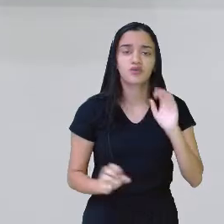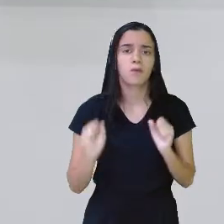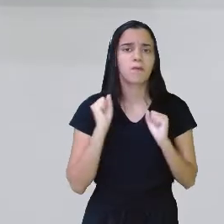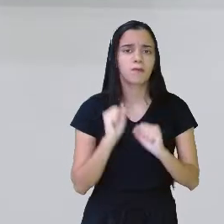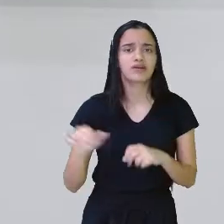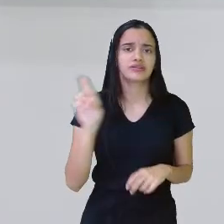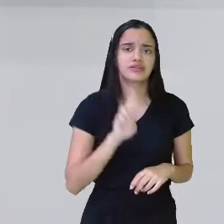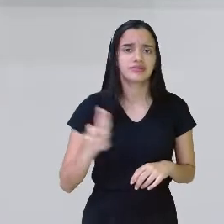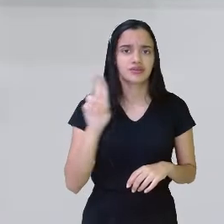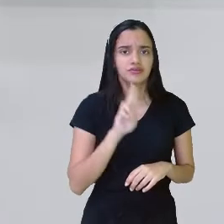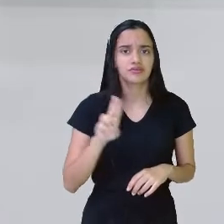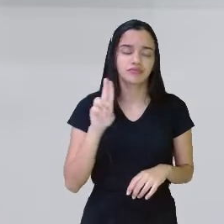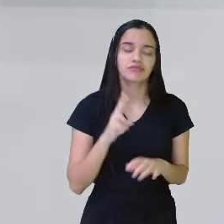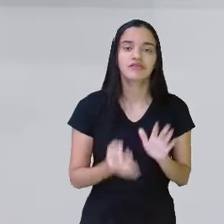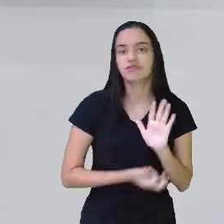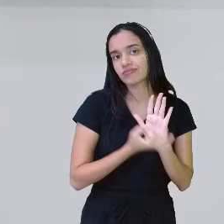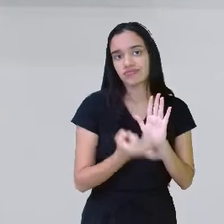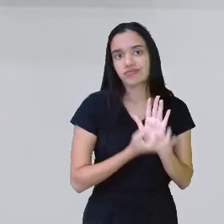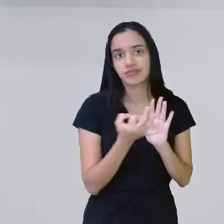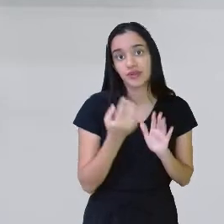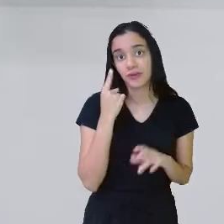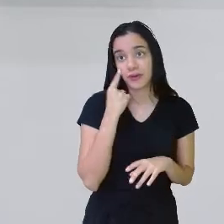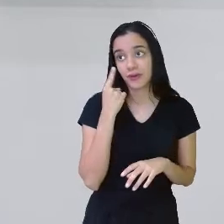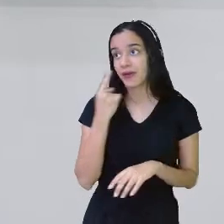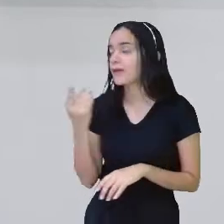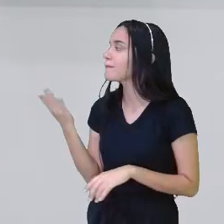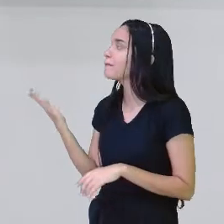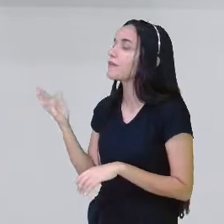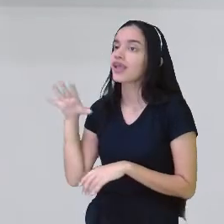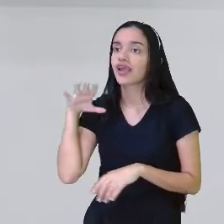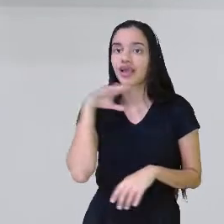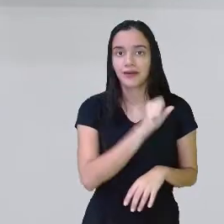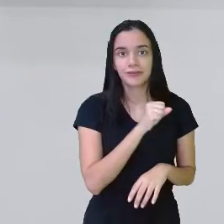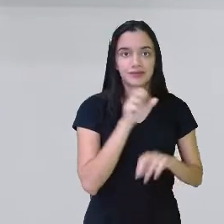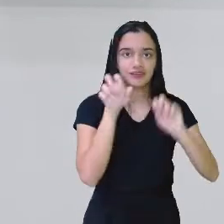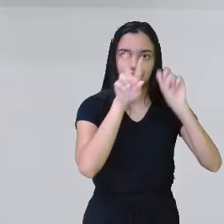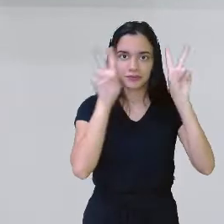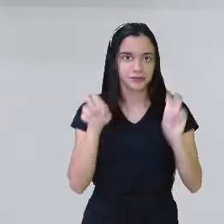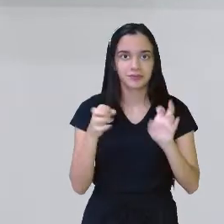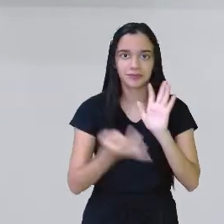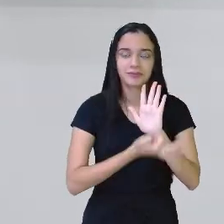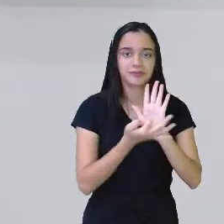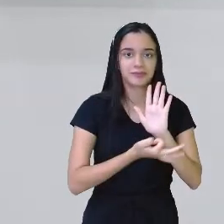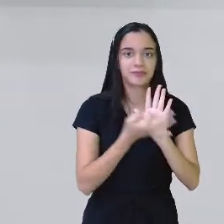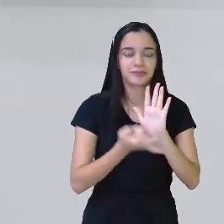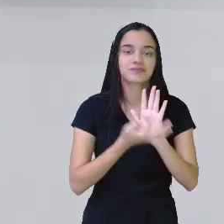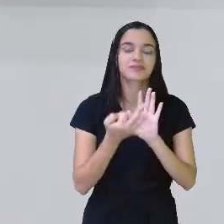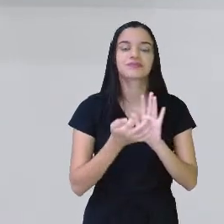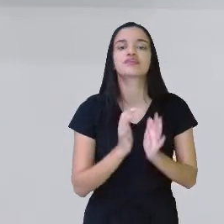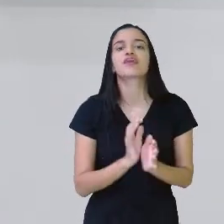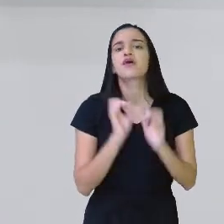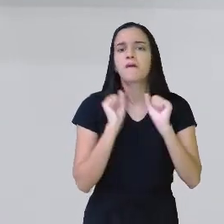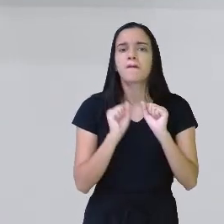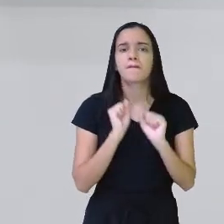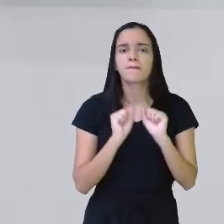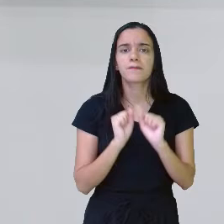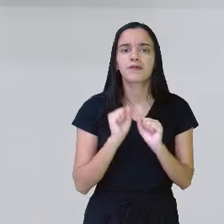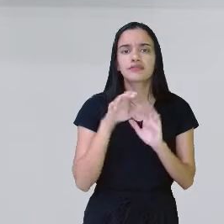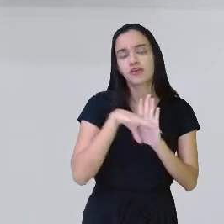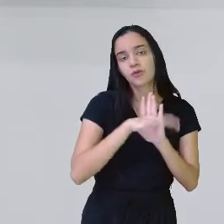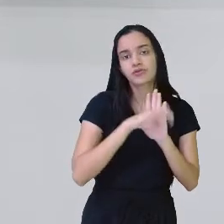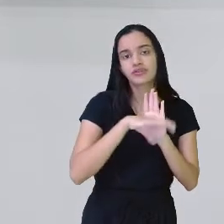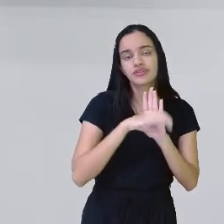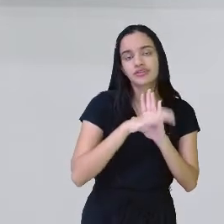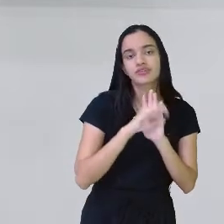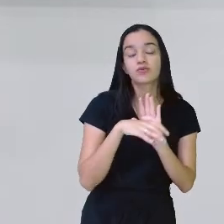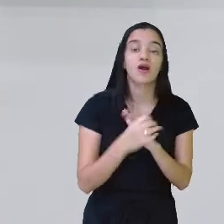muitos tipos de argumento. Então, ó, passando rapidamente sobre argumentação, ela pode ser conceituada como um